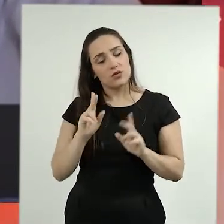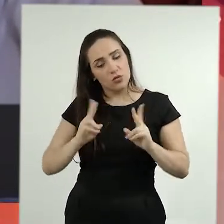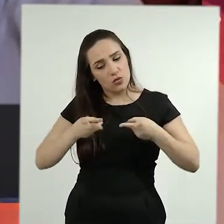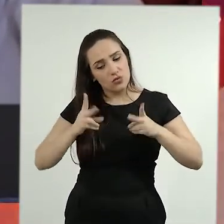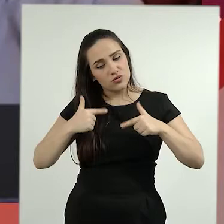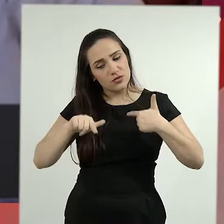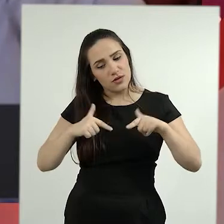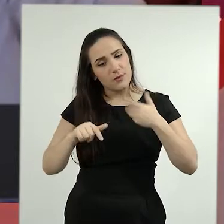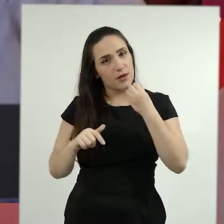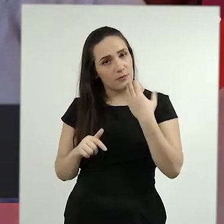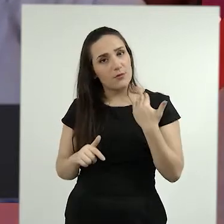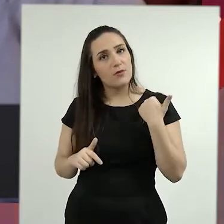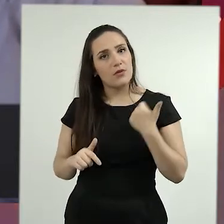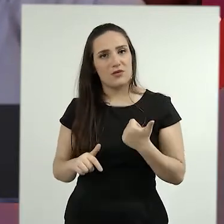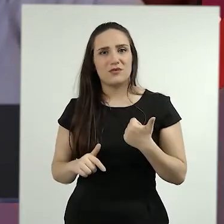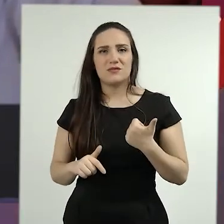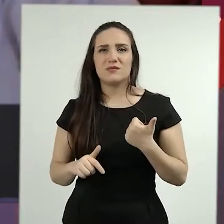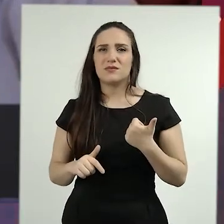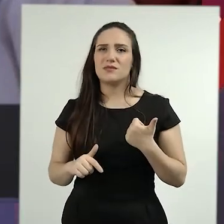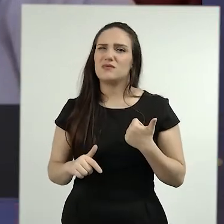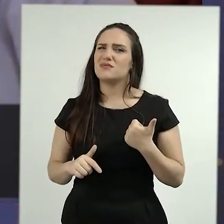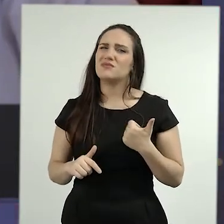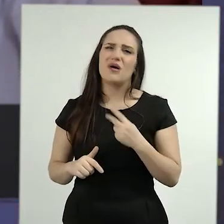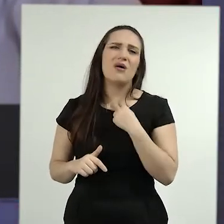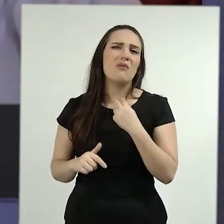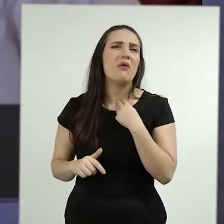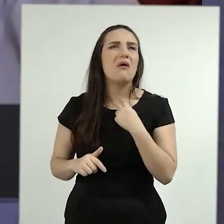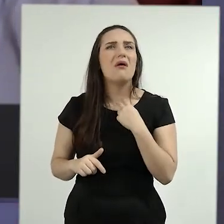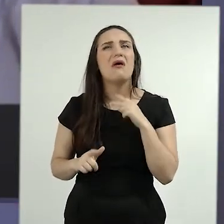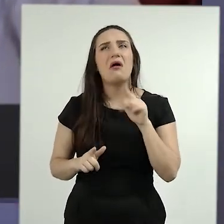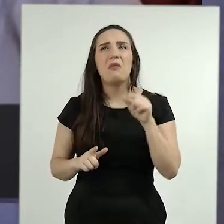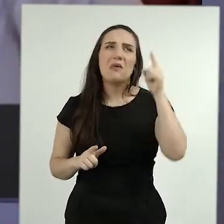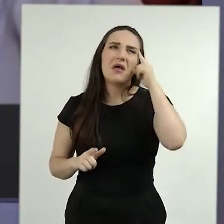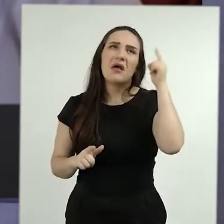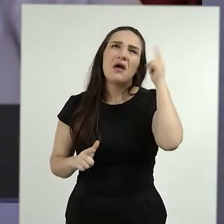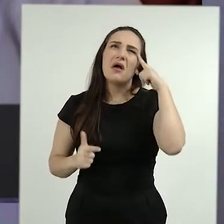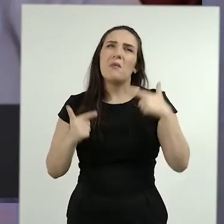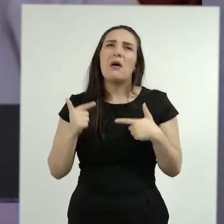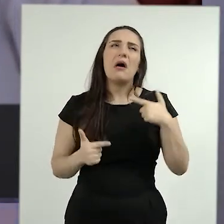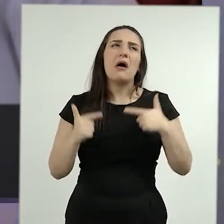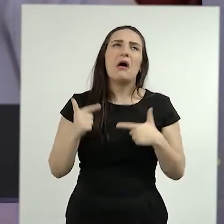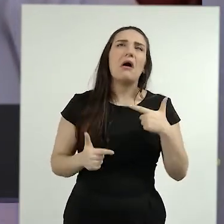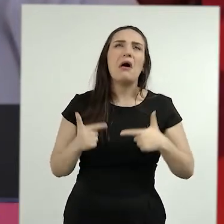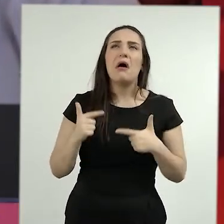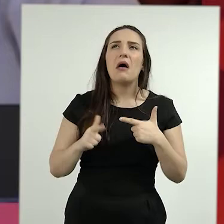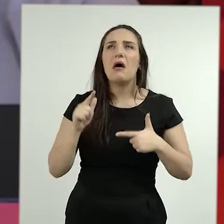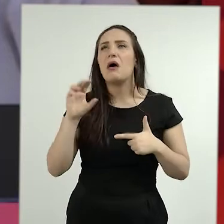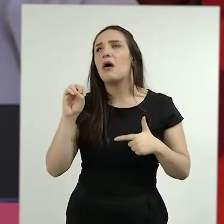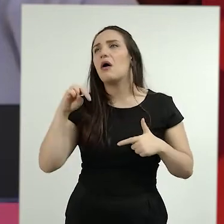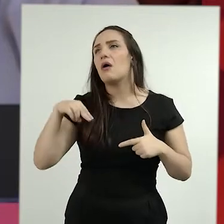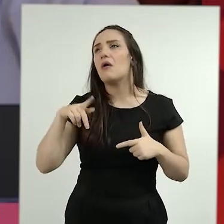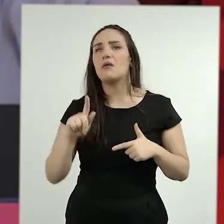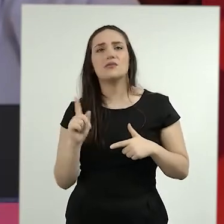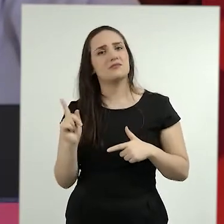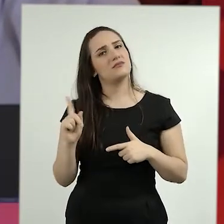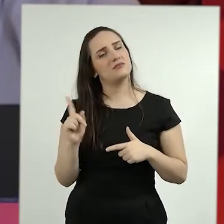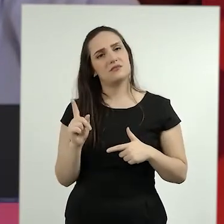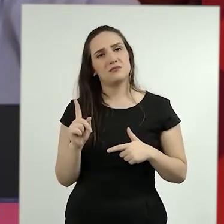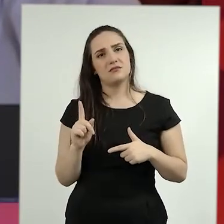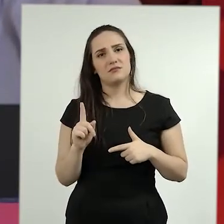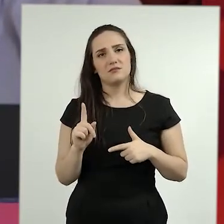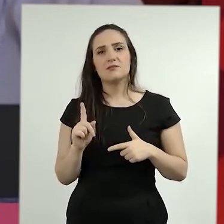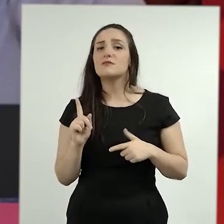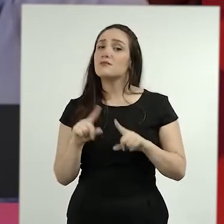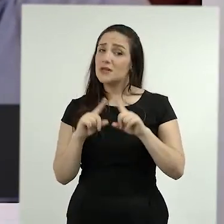possam desempenhar o trabalho de vocês, sem essa politização a respeito da organização não